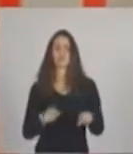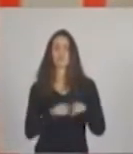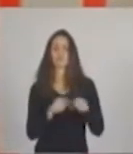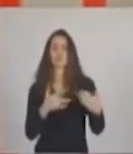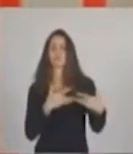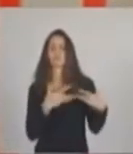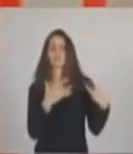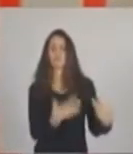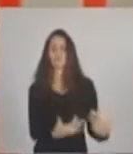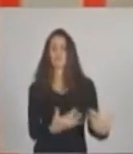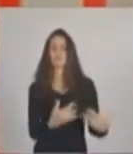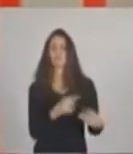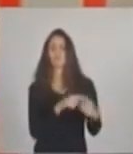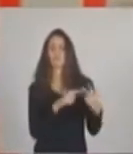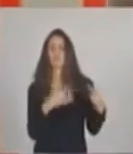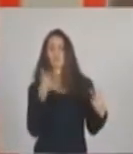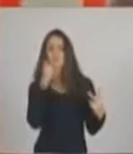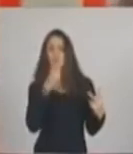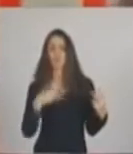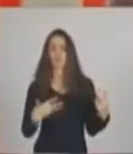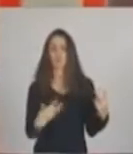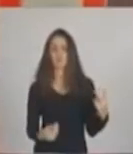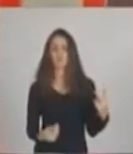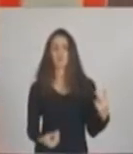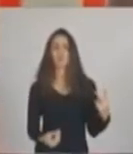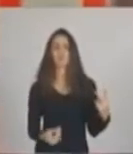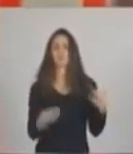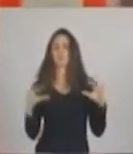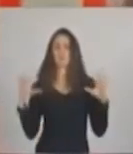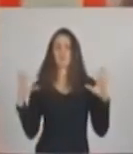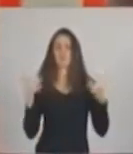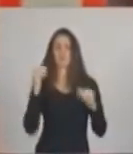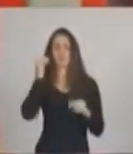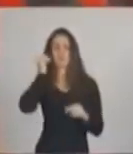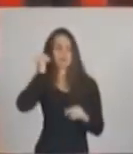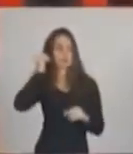com suas 2 filhas e todos os